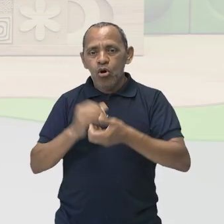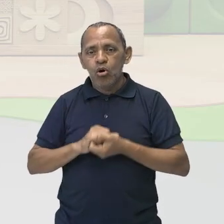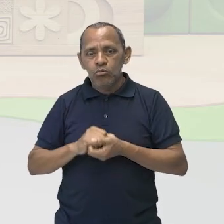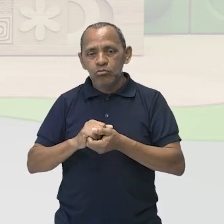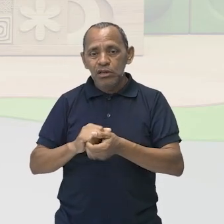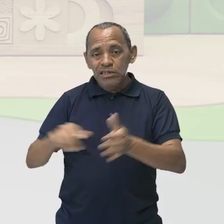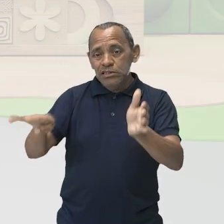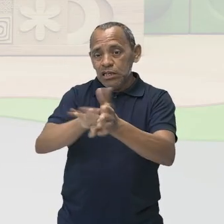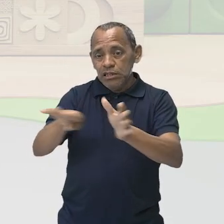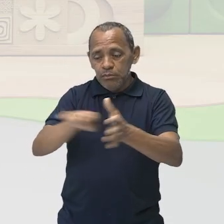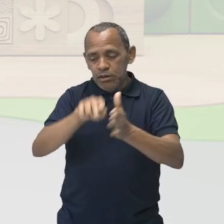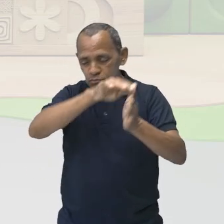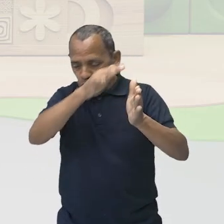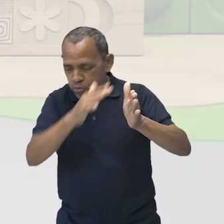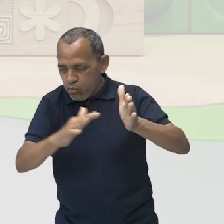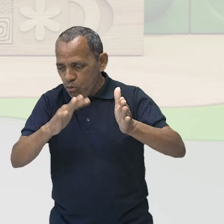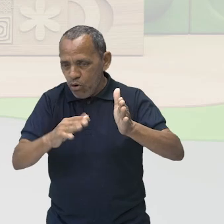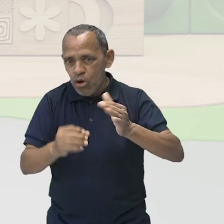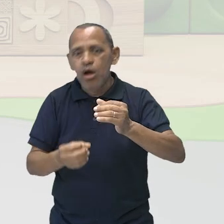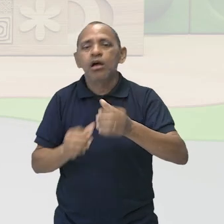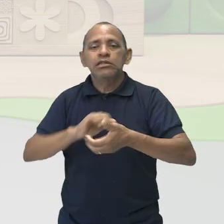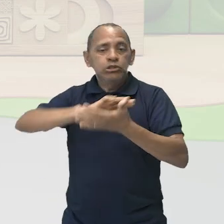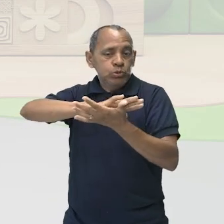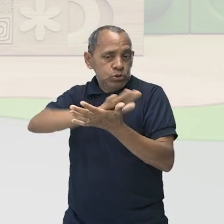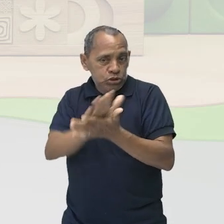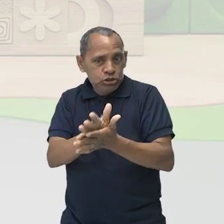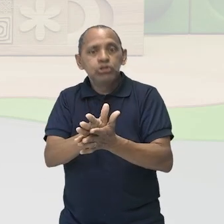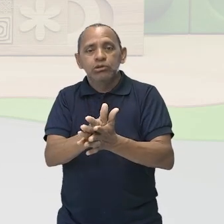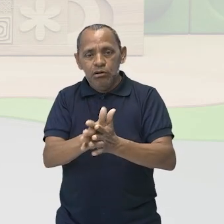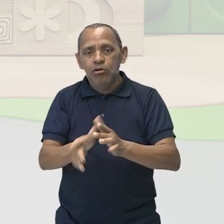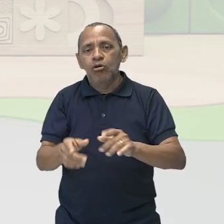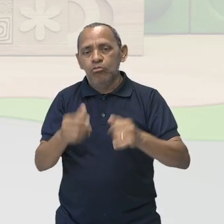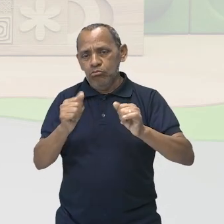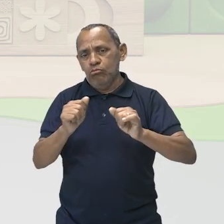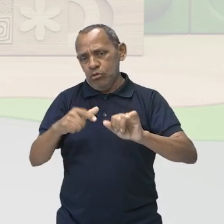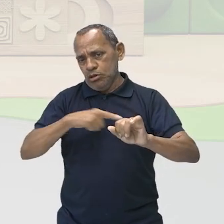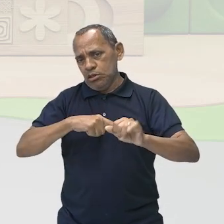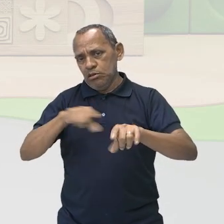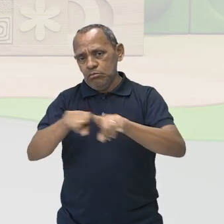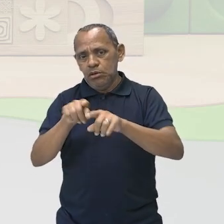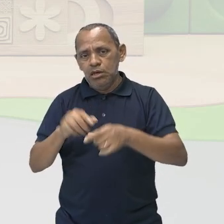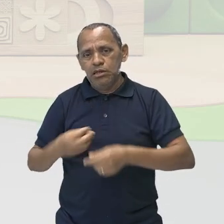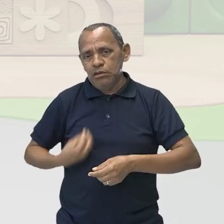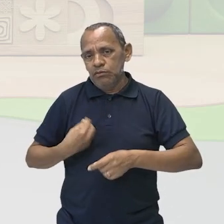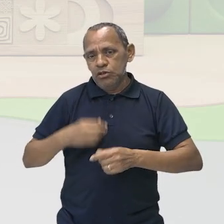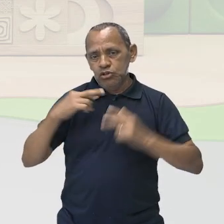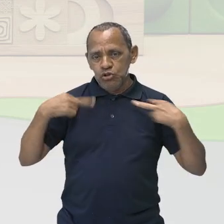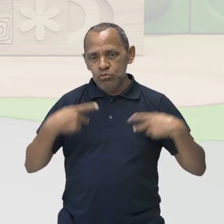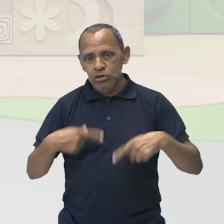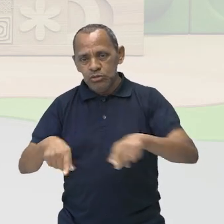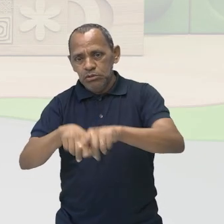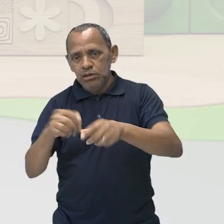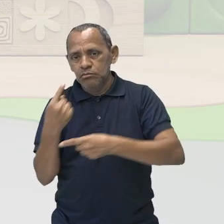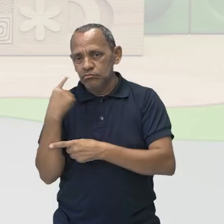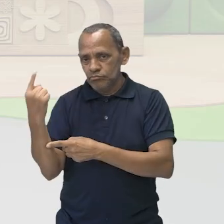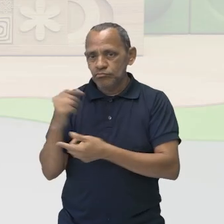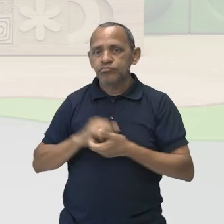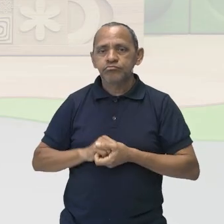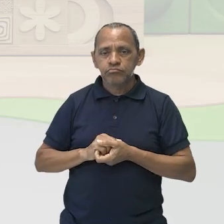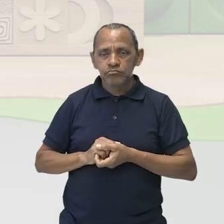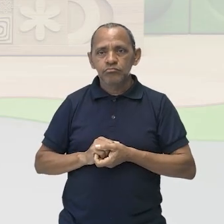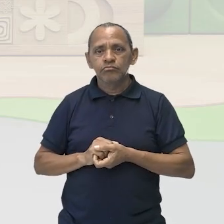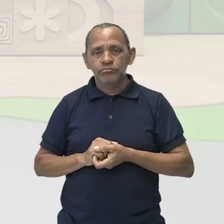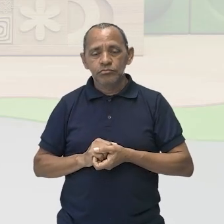para prevenir grandes consequências em relação à vida humana. Outro fenômeno que nós temos relacionado à infração são as avalanches